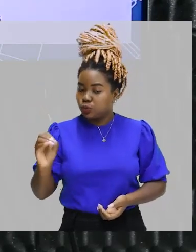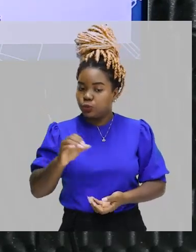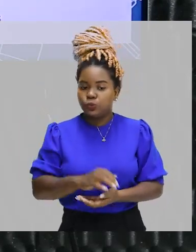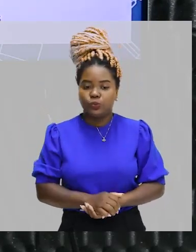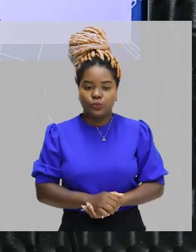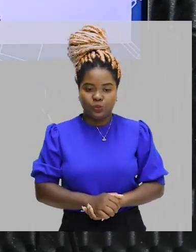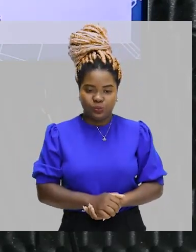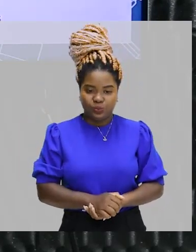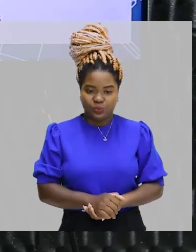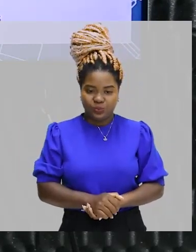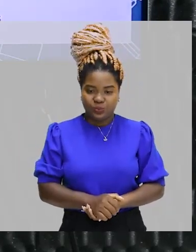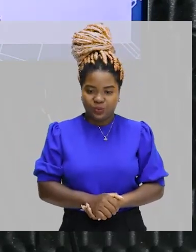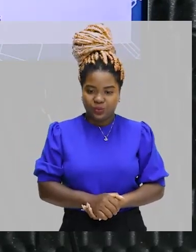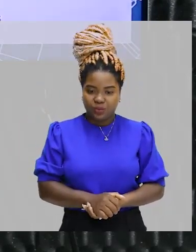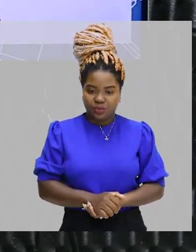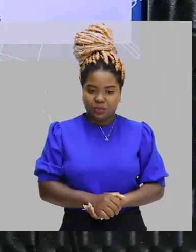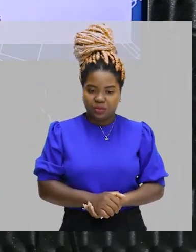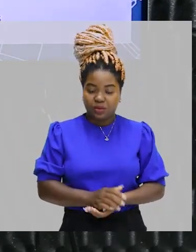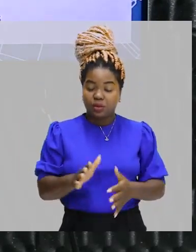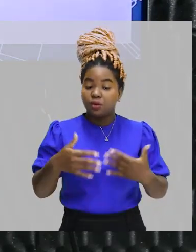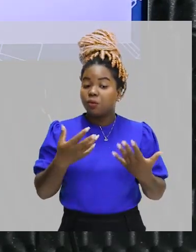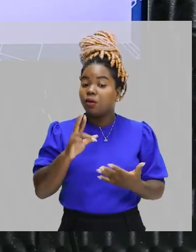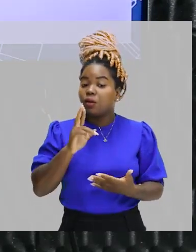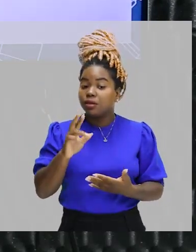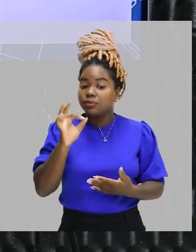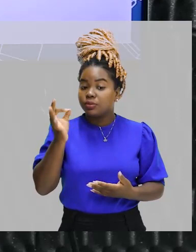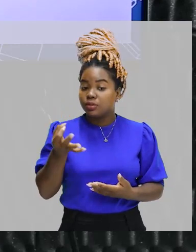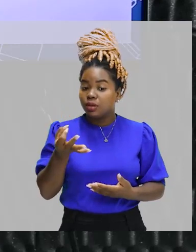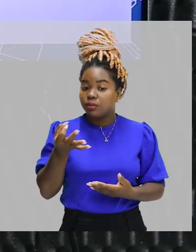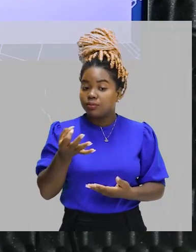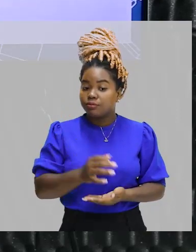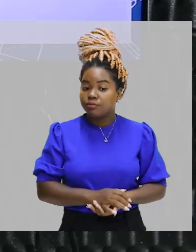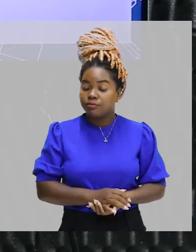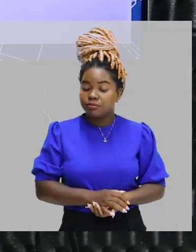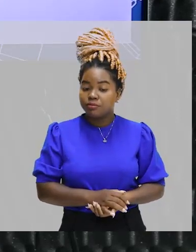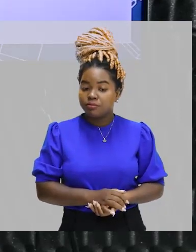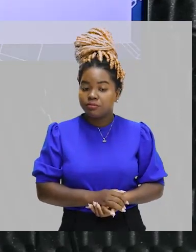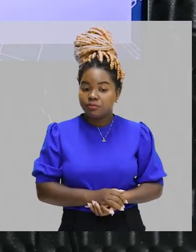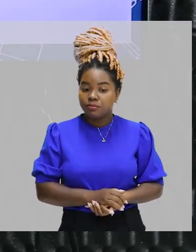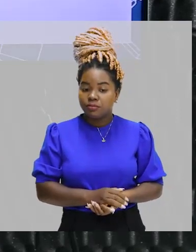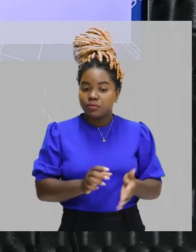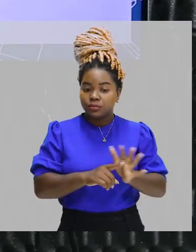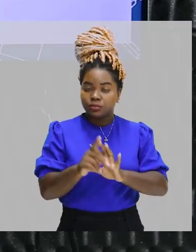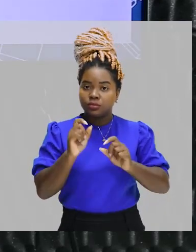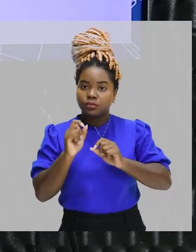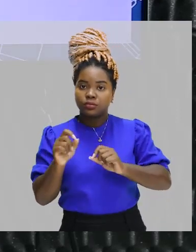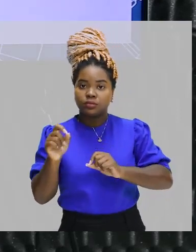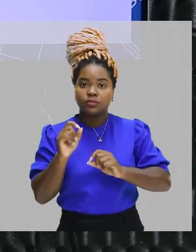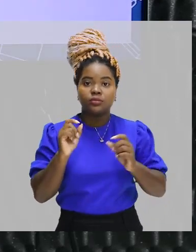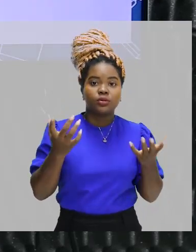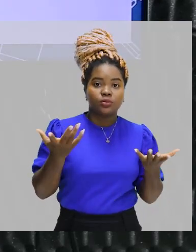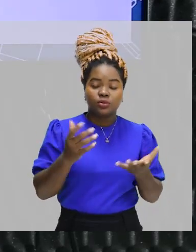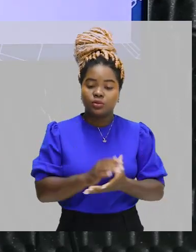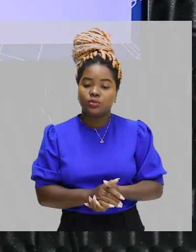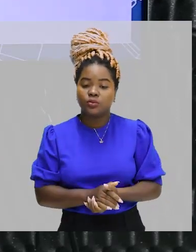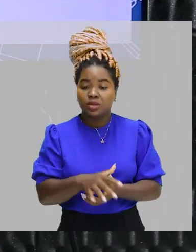Então, vamos entender qual é a opção correta, né? Ele pergunta, né, que os campos magnéticos utilizados são uniformes e